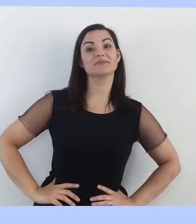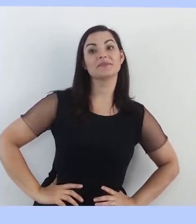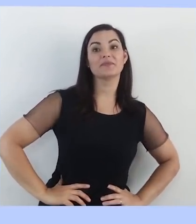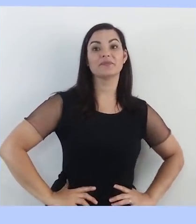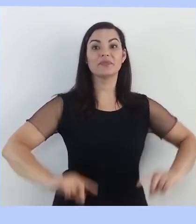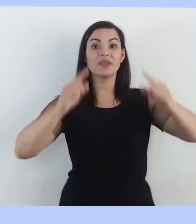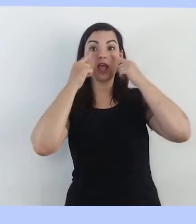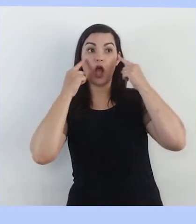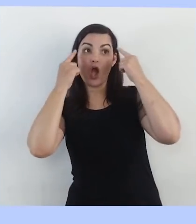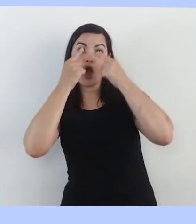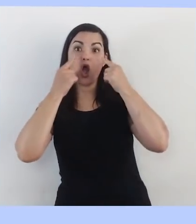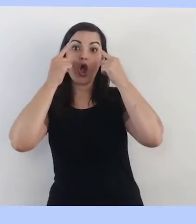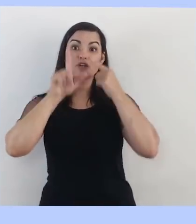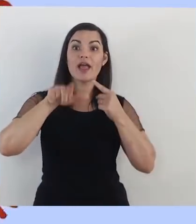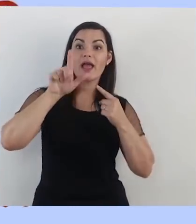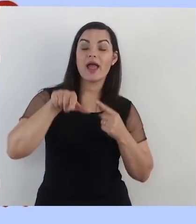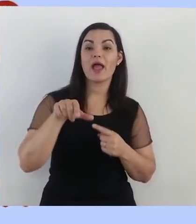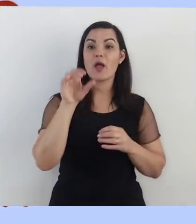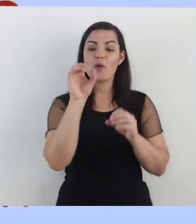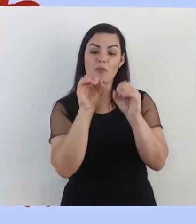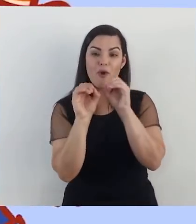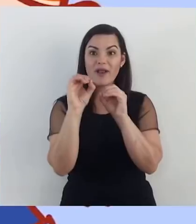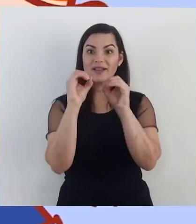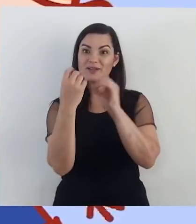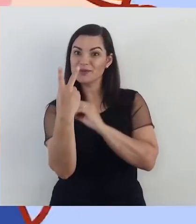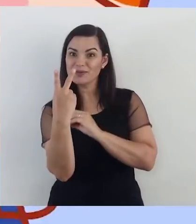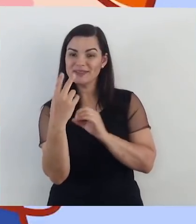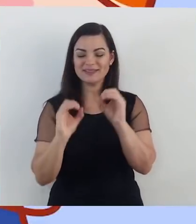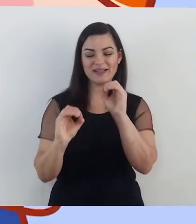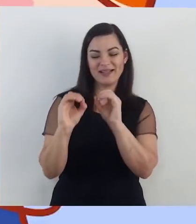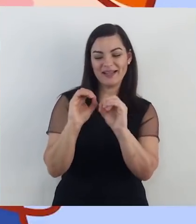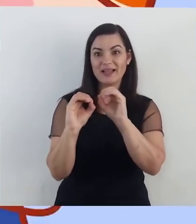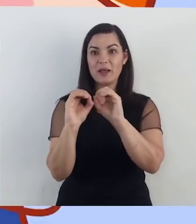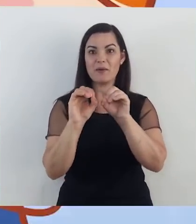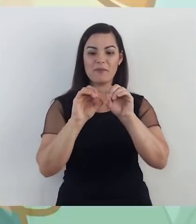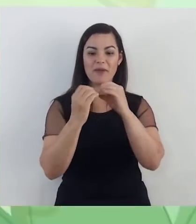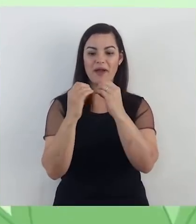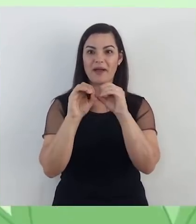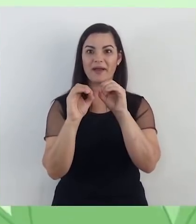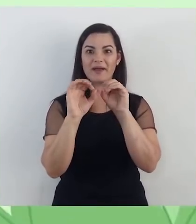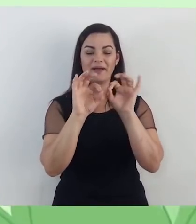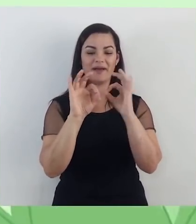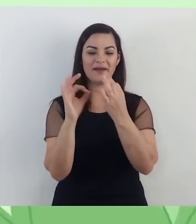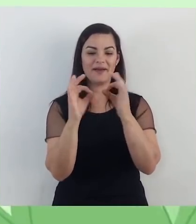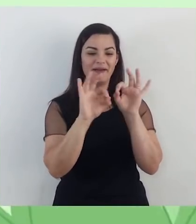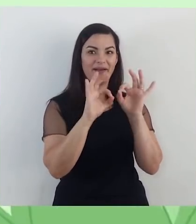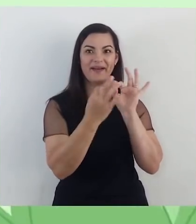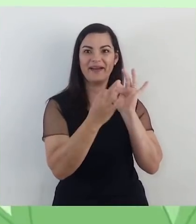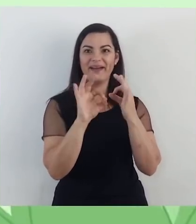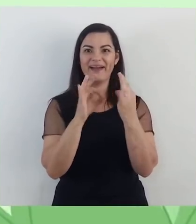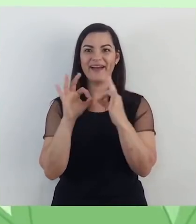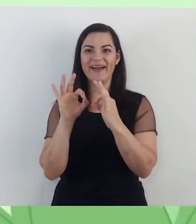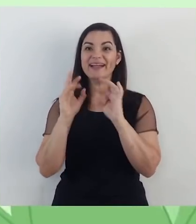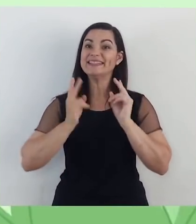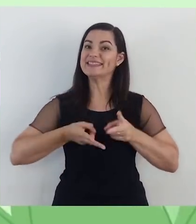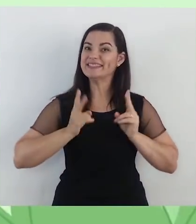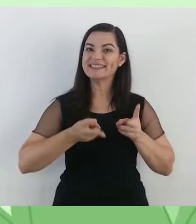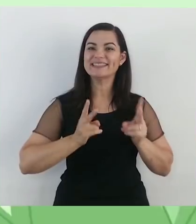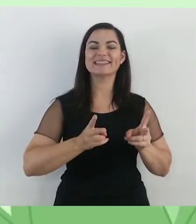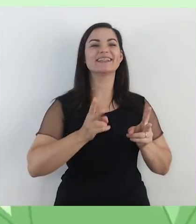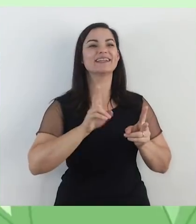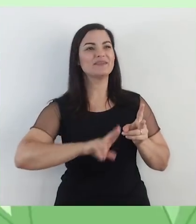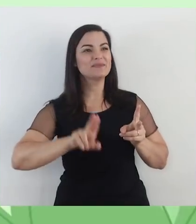Os olhos são duas bolinhas que não conseguem parar. Vão